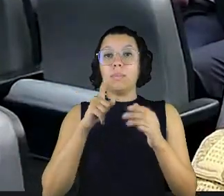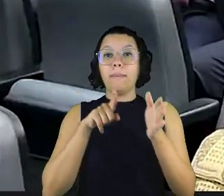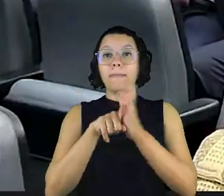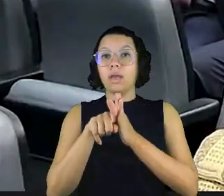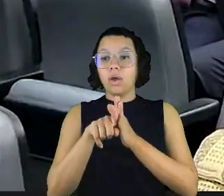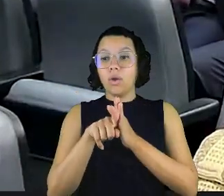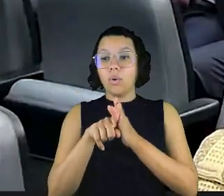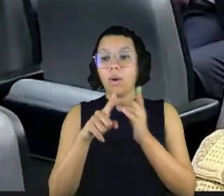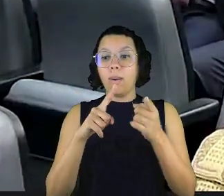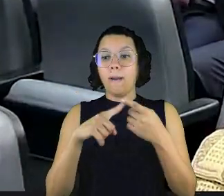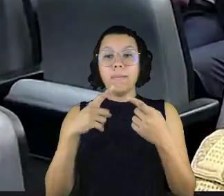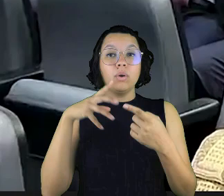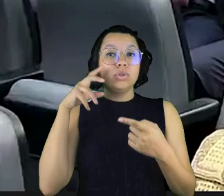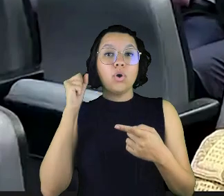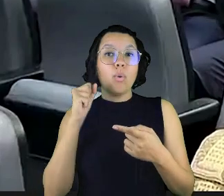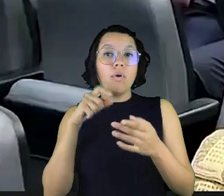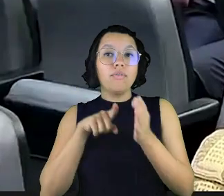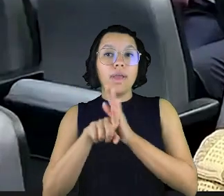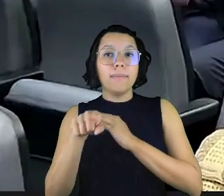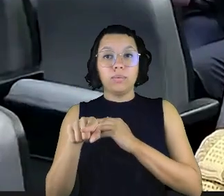E aí o servidor tem que olhar todo dia.